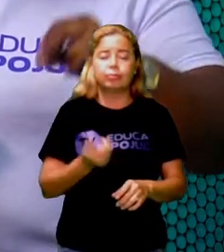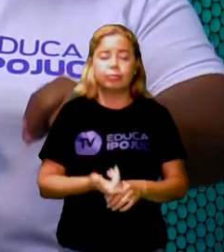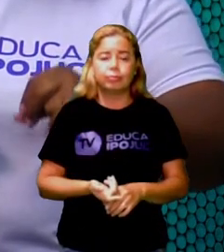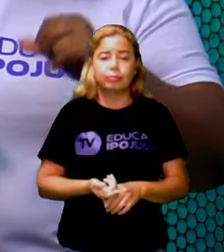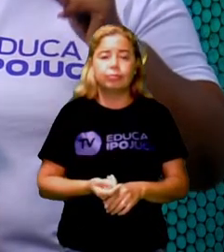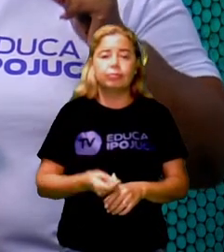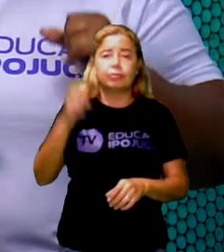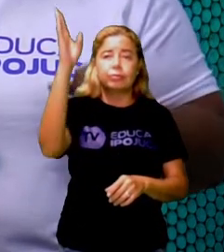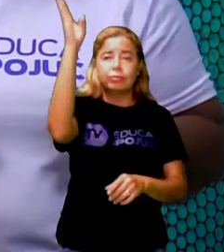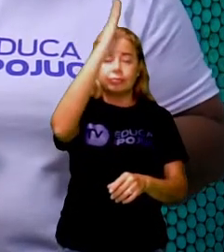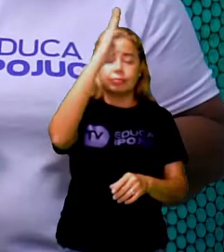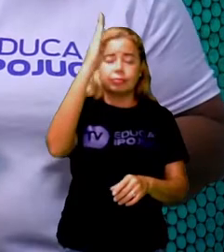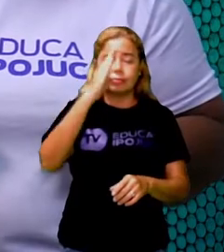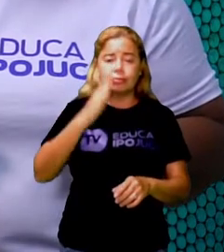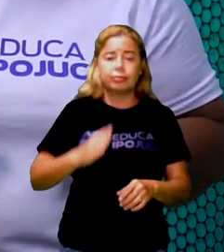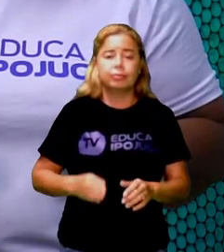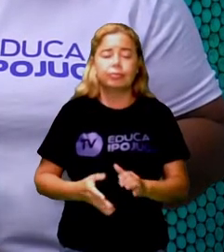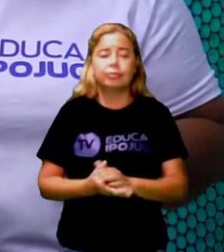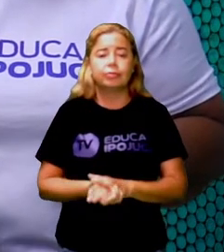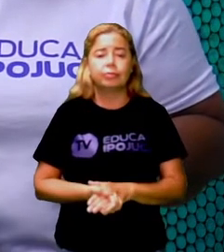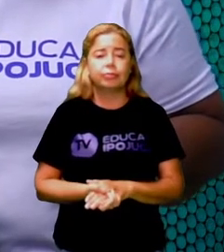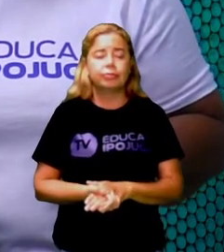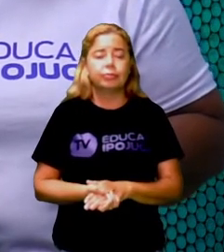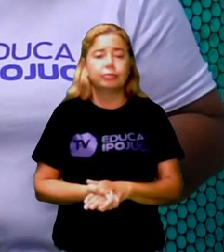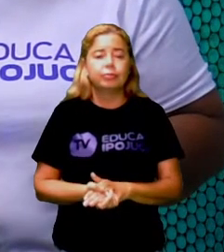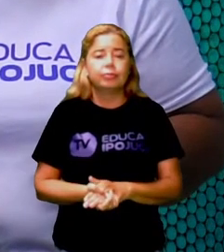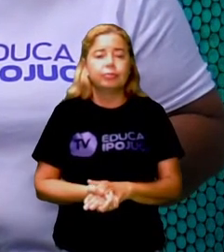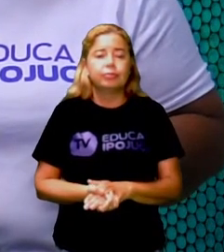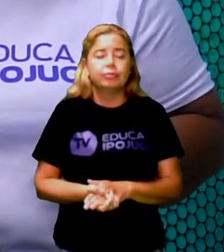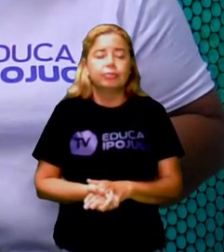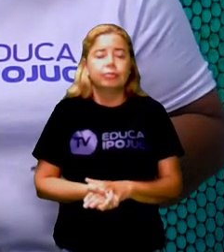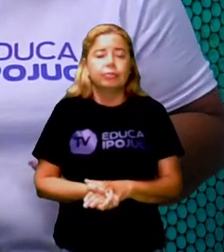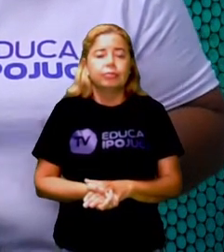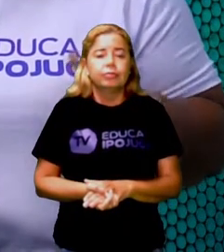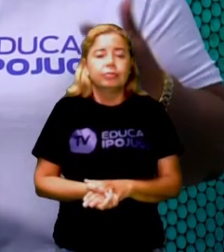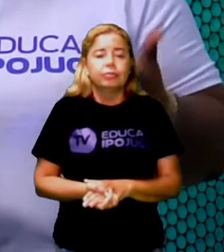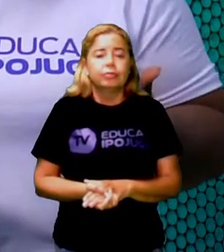monetário instaurado aqui no Brasil.